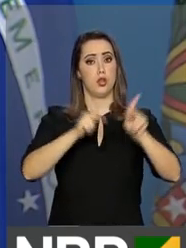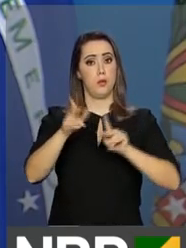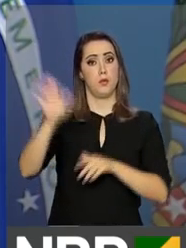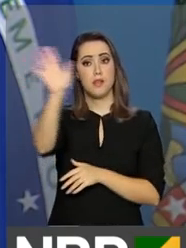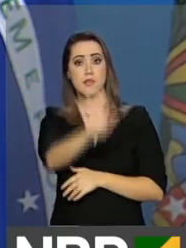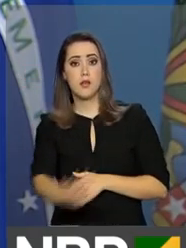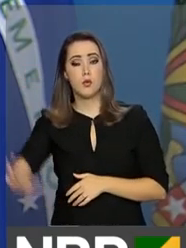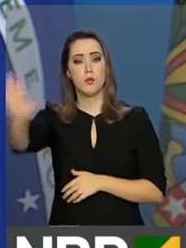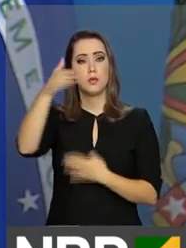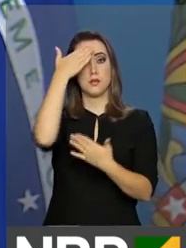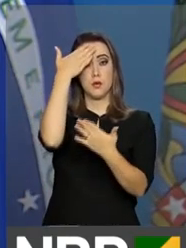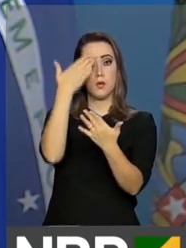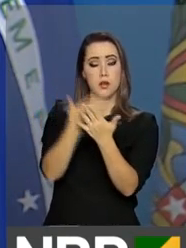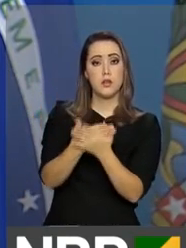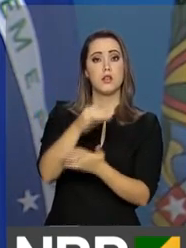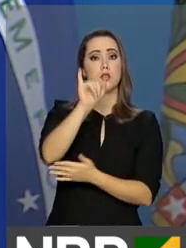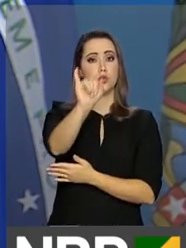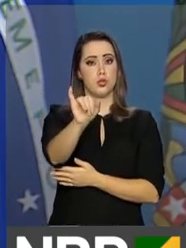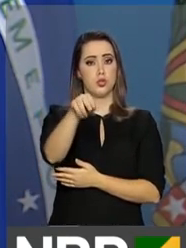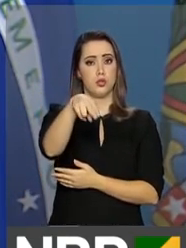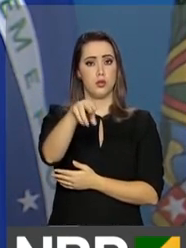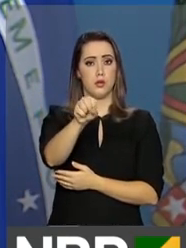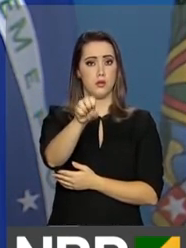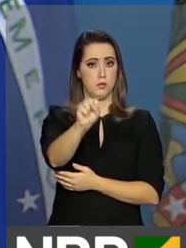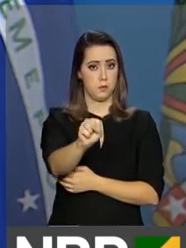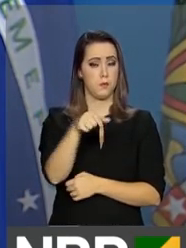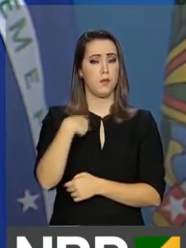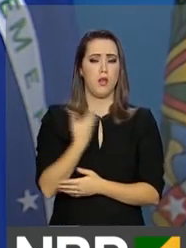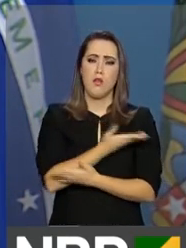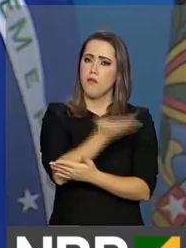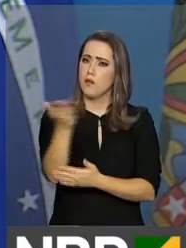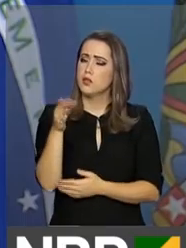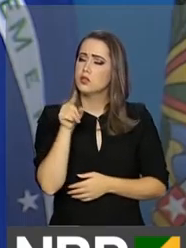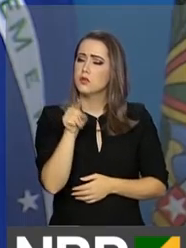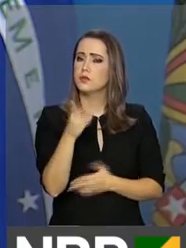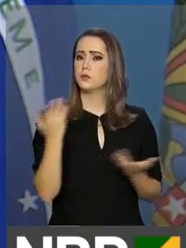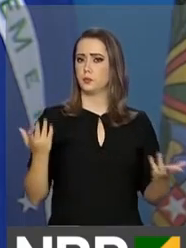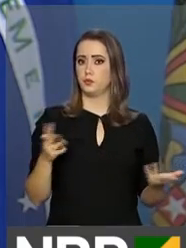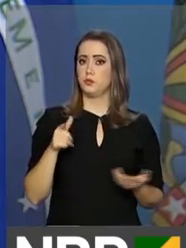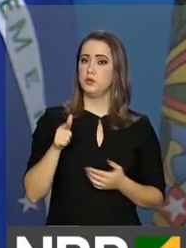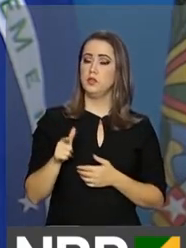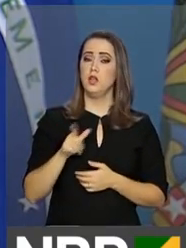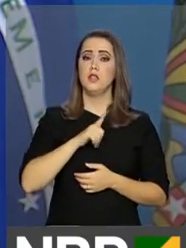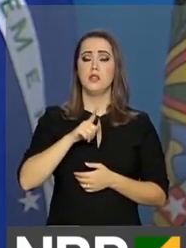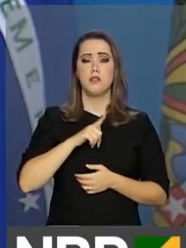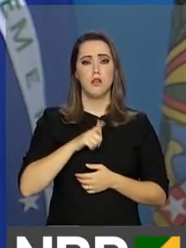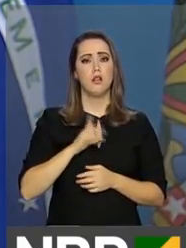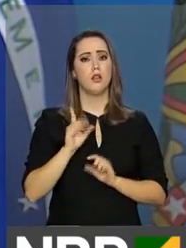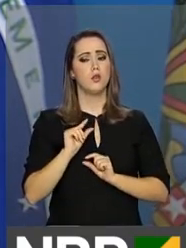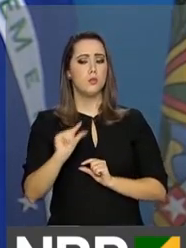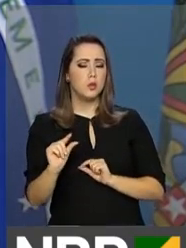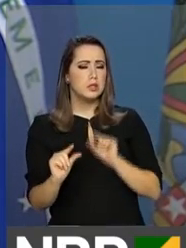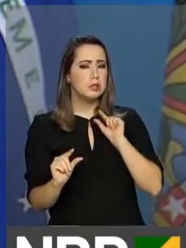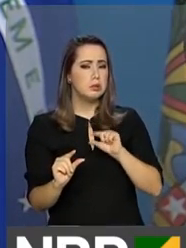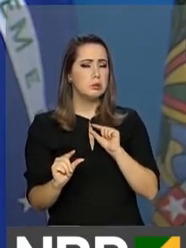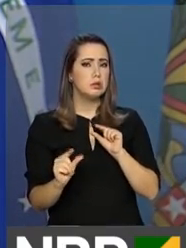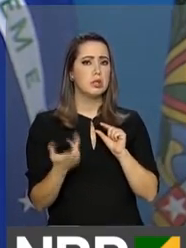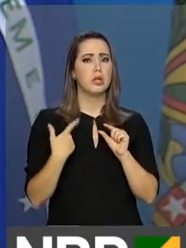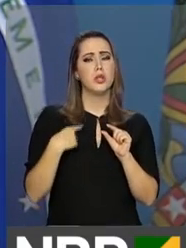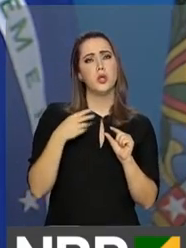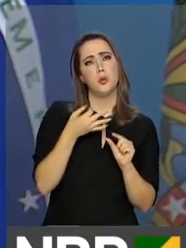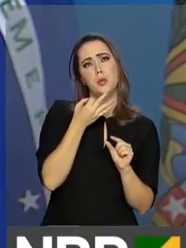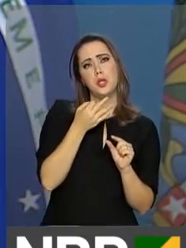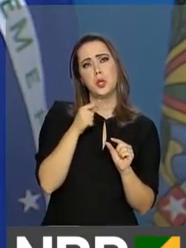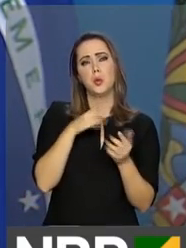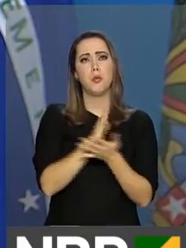hoje confia na Previdência. E vejam, senhores e senhoras, o seguinte, toda vez que há uma coisinha mínima, acho que a Previdência